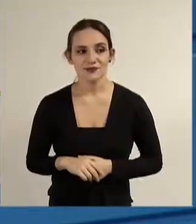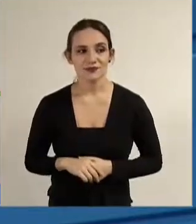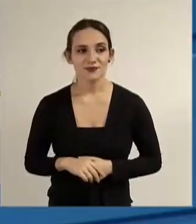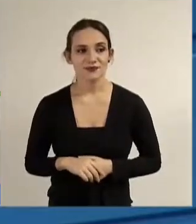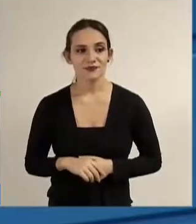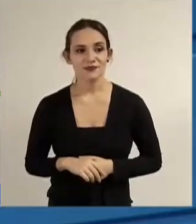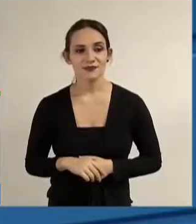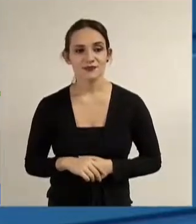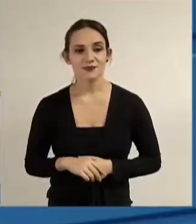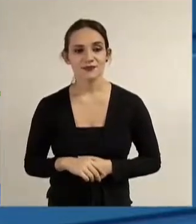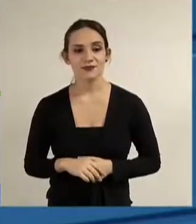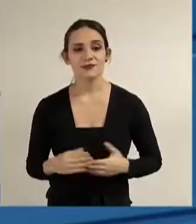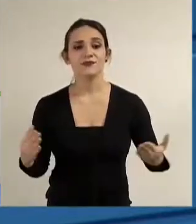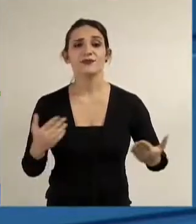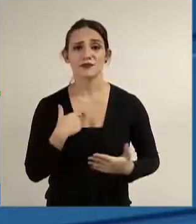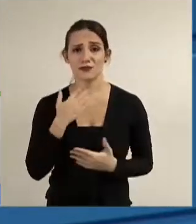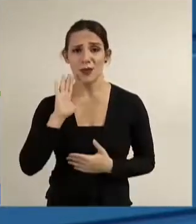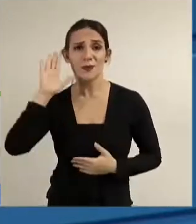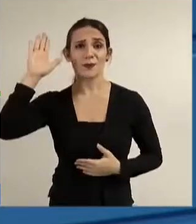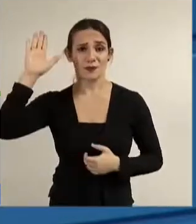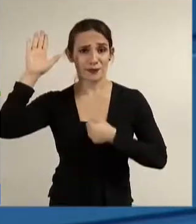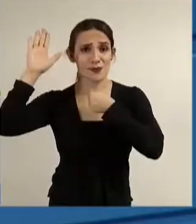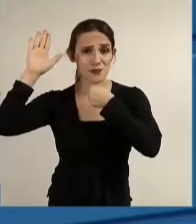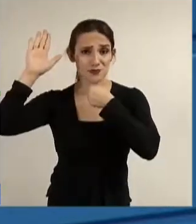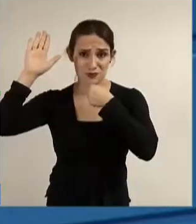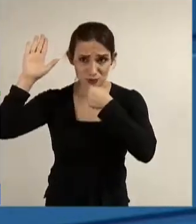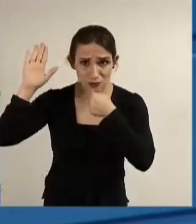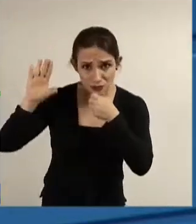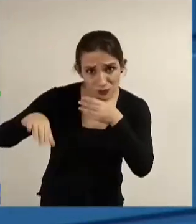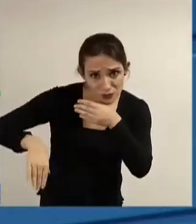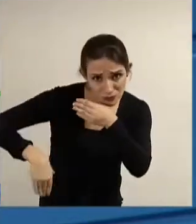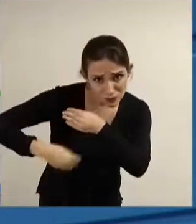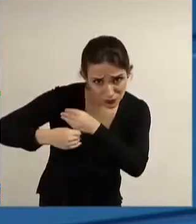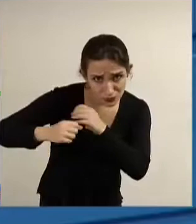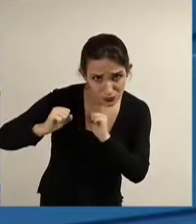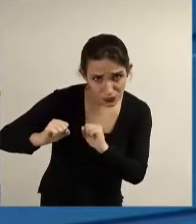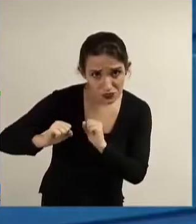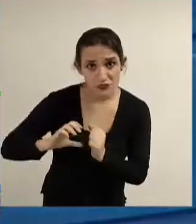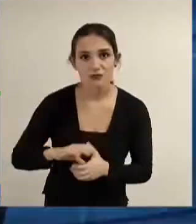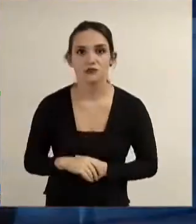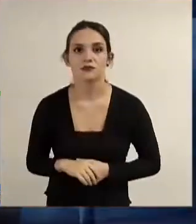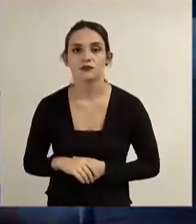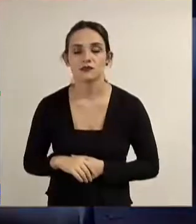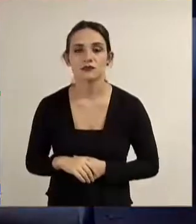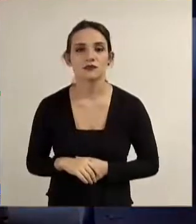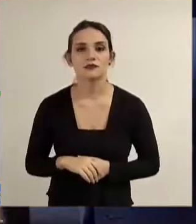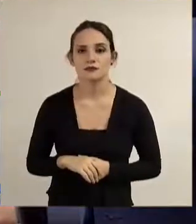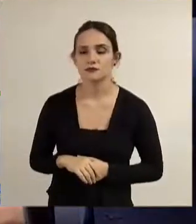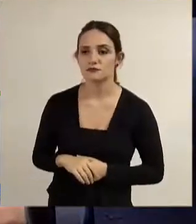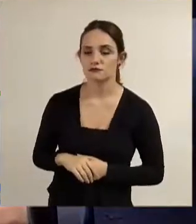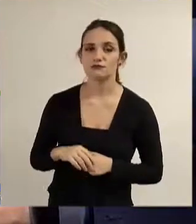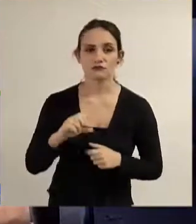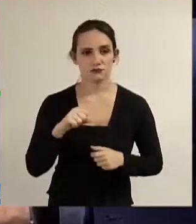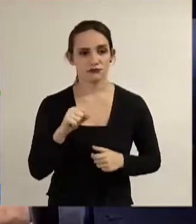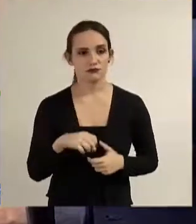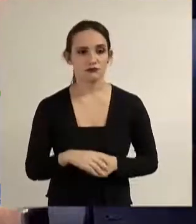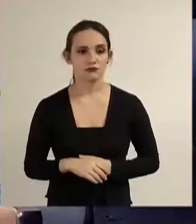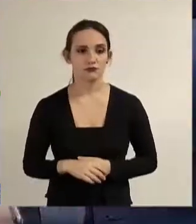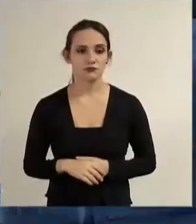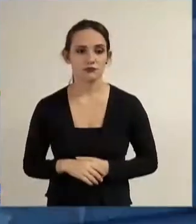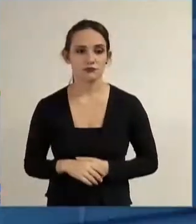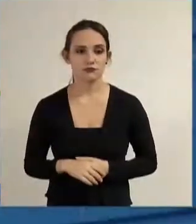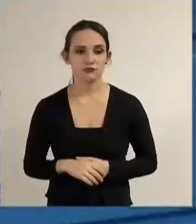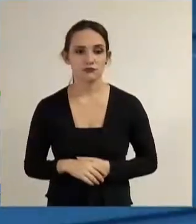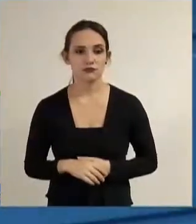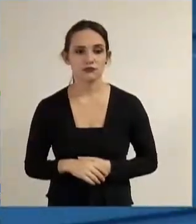gostaria de pedir a palavra aqui pela ordem, só para poder fazer aqui uma manifestação. Com a palavra pela ordem, ilustre deputado Barbosinha.